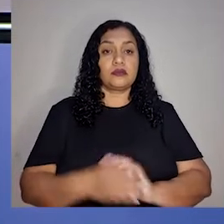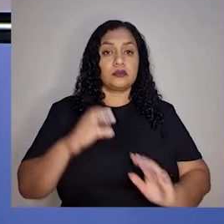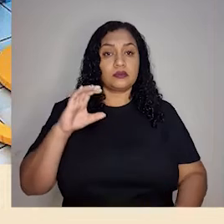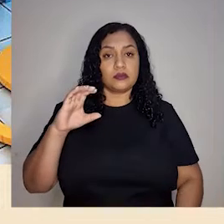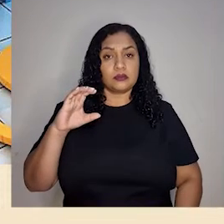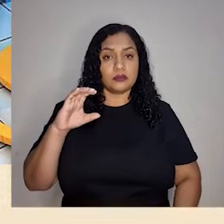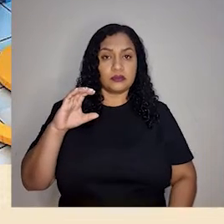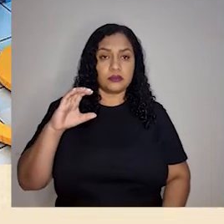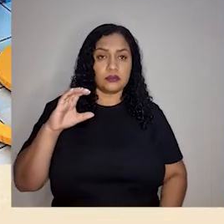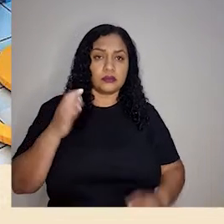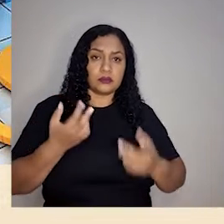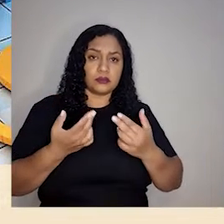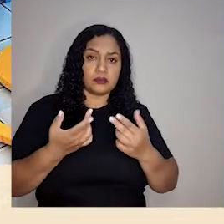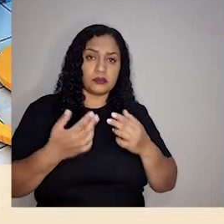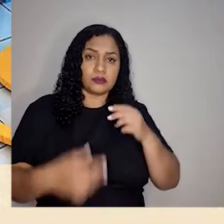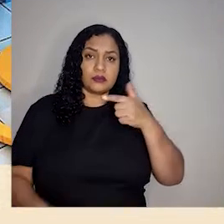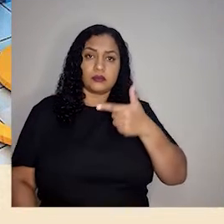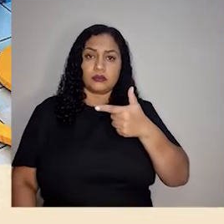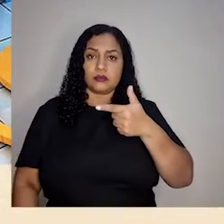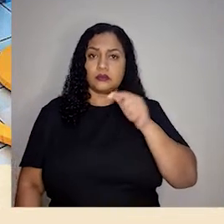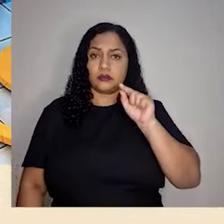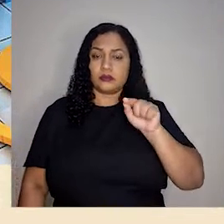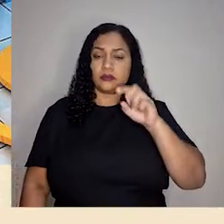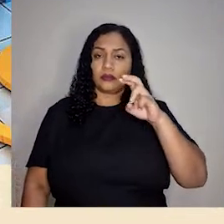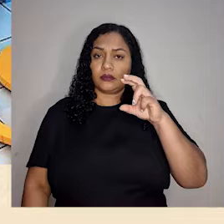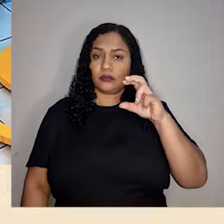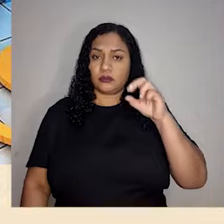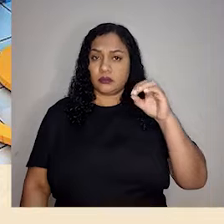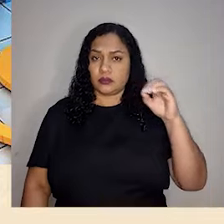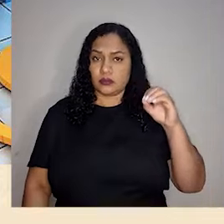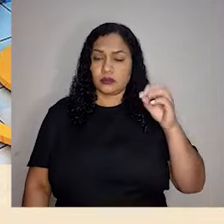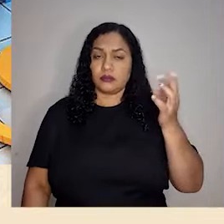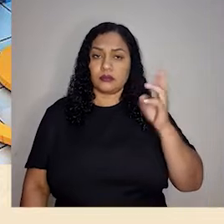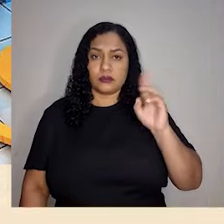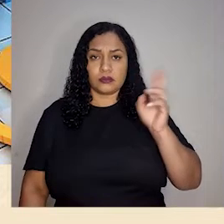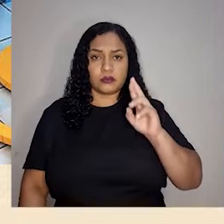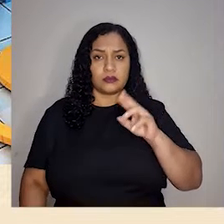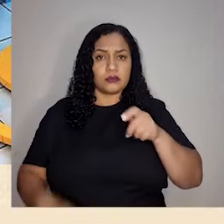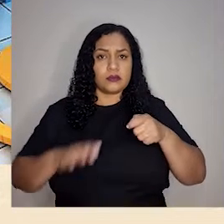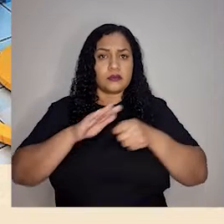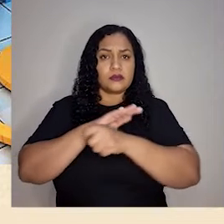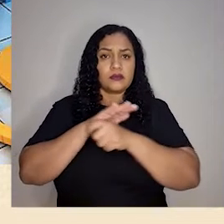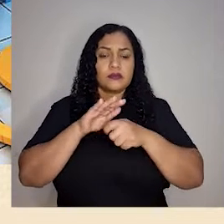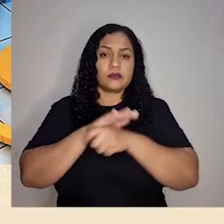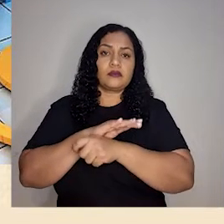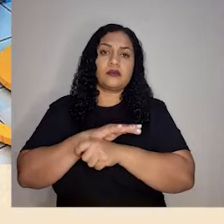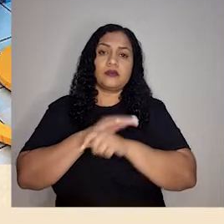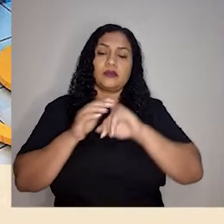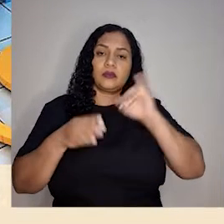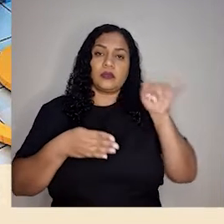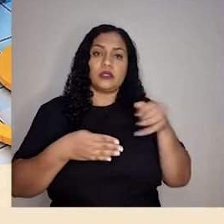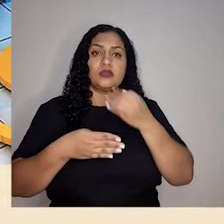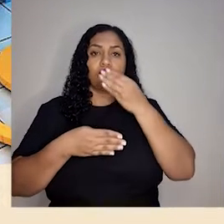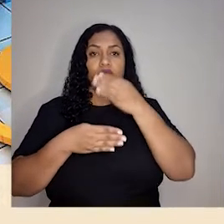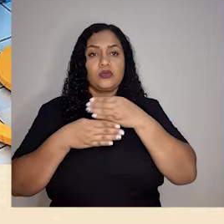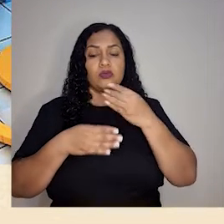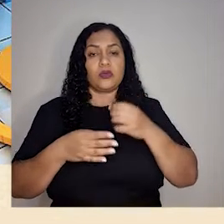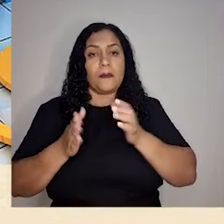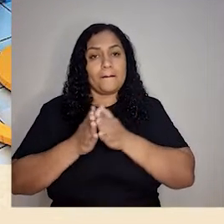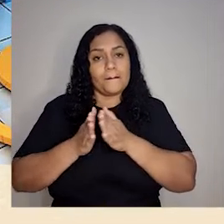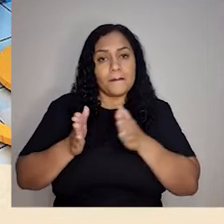um capital de 2.500 foi investido a juros compostos durante 36 meses